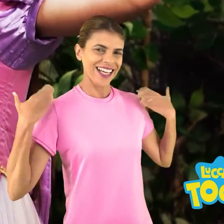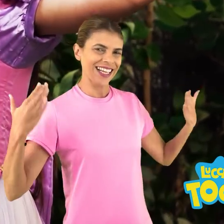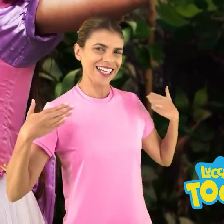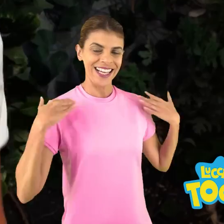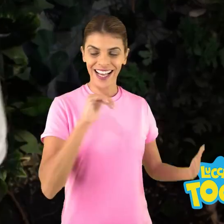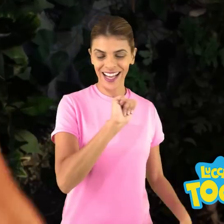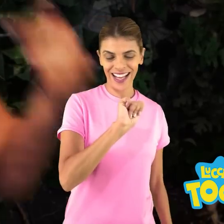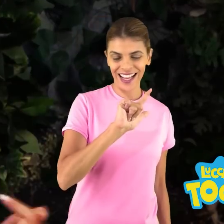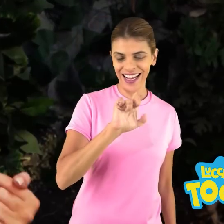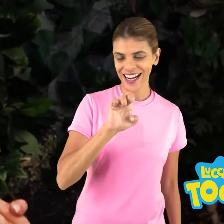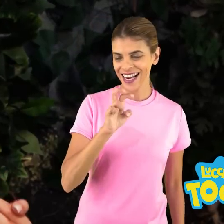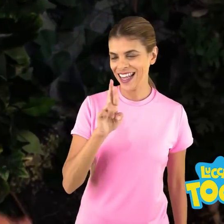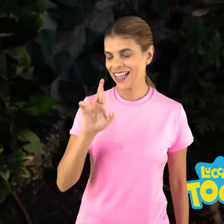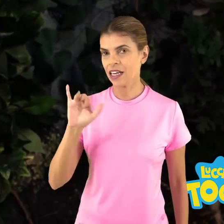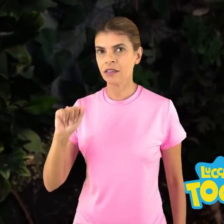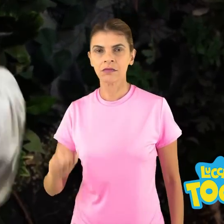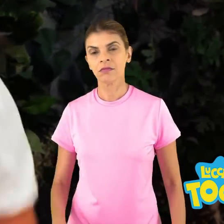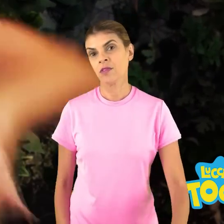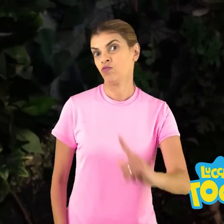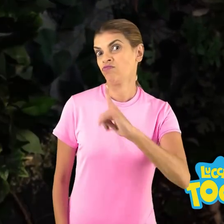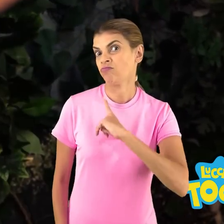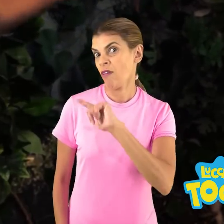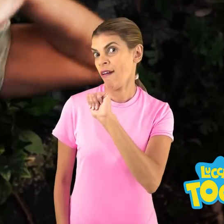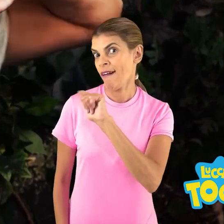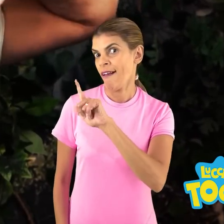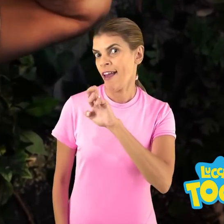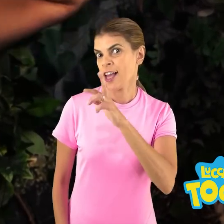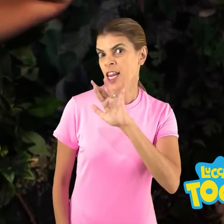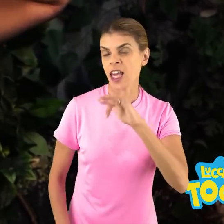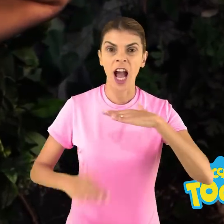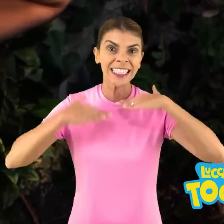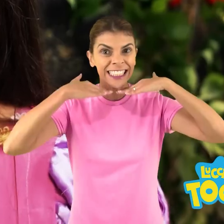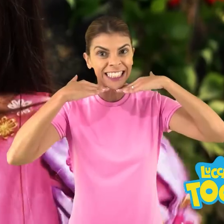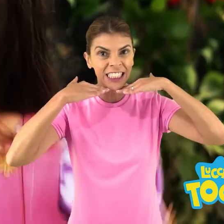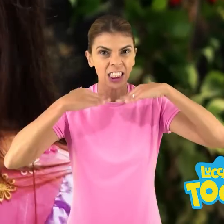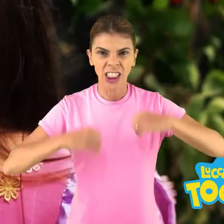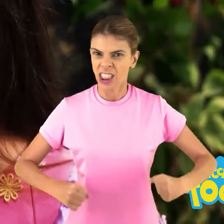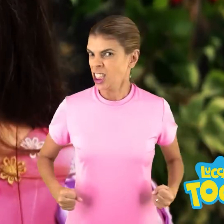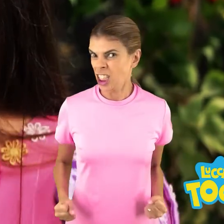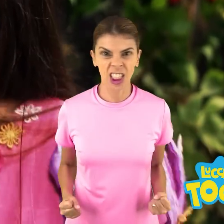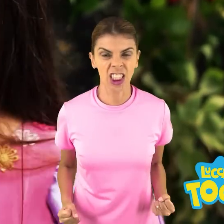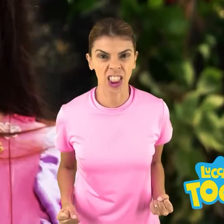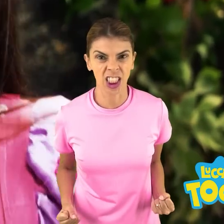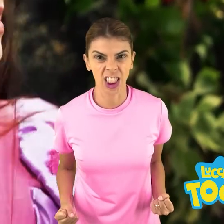alegria! Eu tenho a alegria!